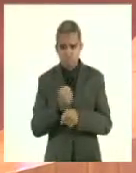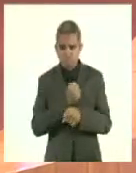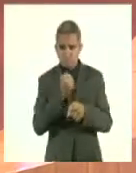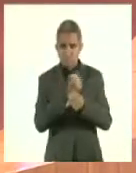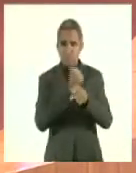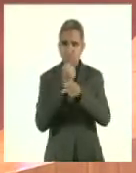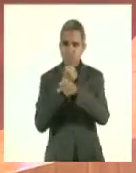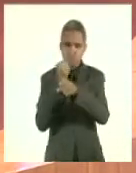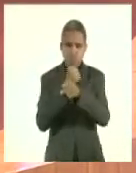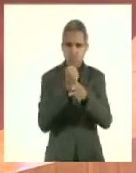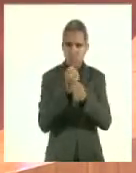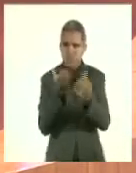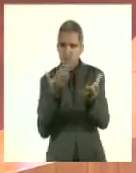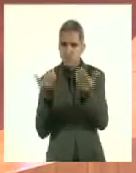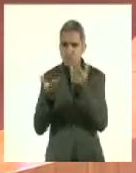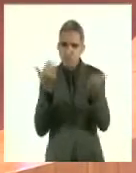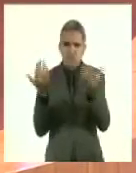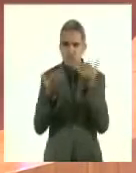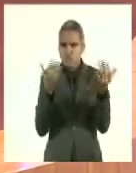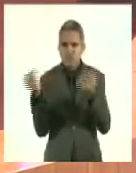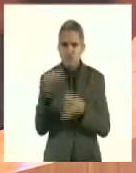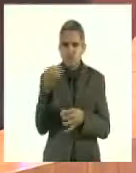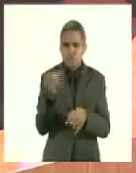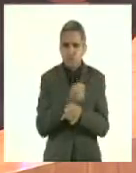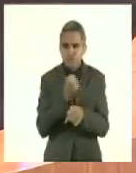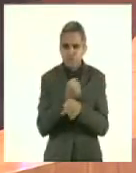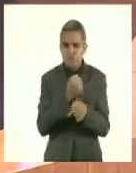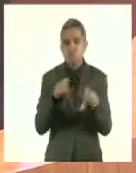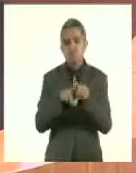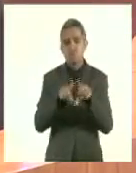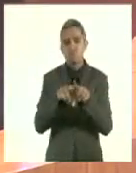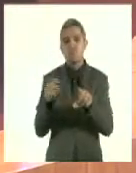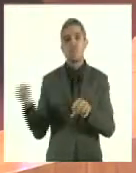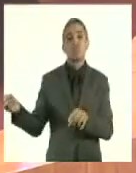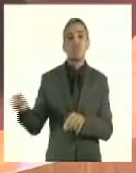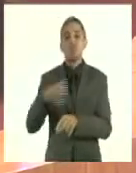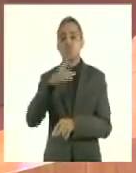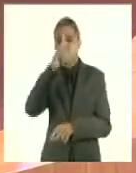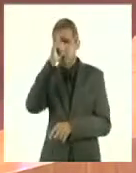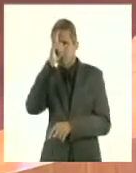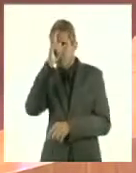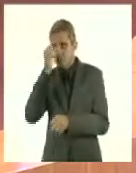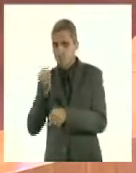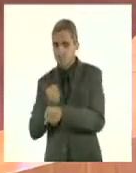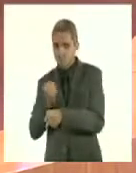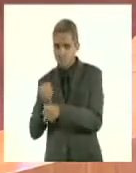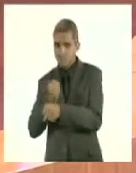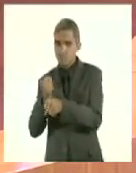reforma quanto a construção de um novo hospital.